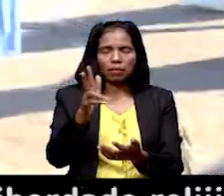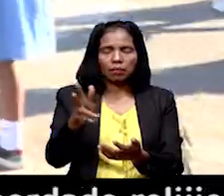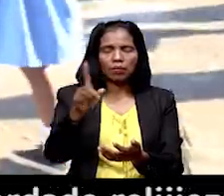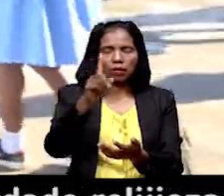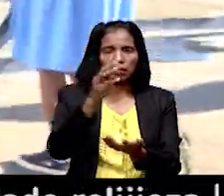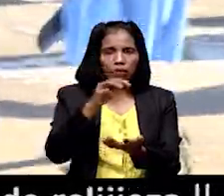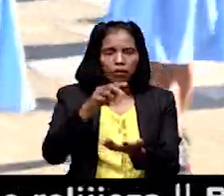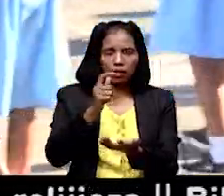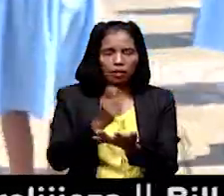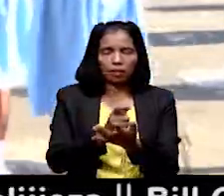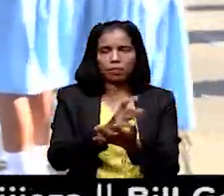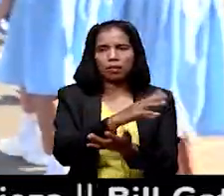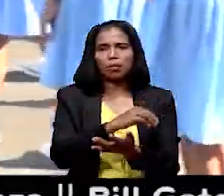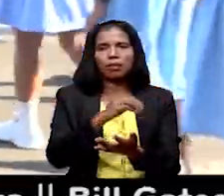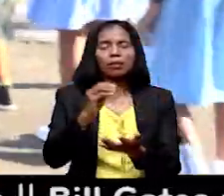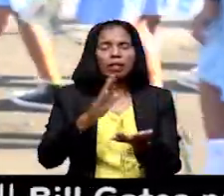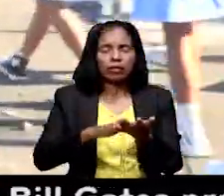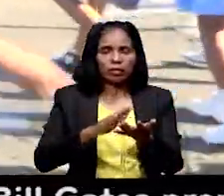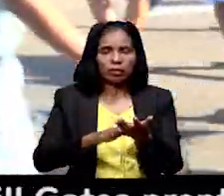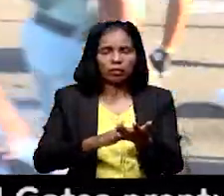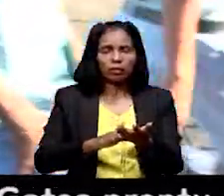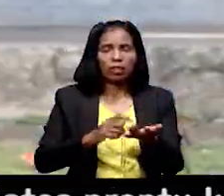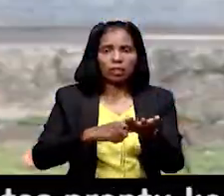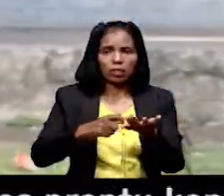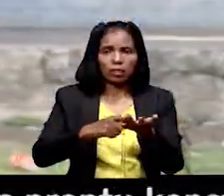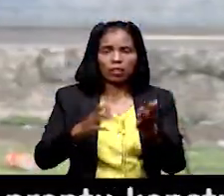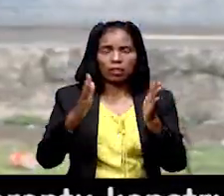secundário geral Liu Rihun Ruanul Recin Rua, no ensino